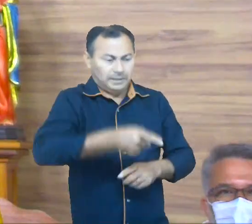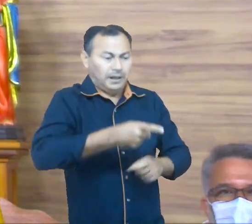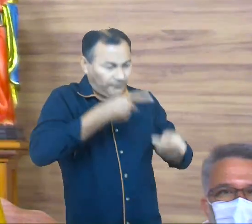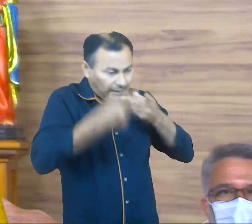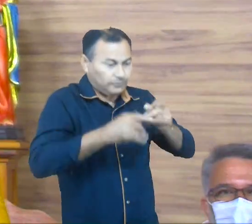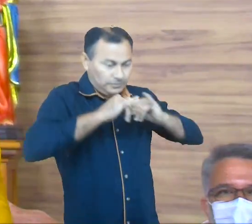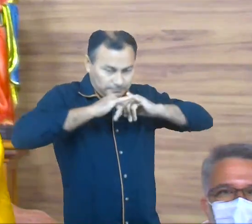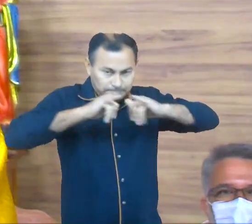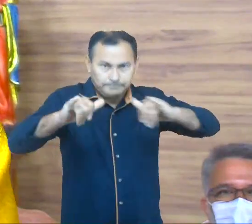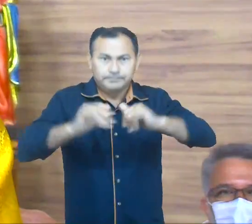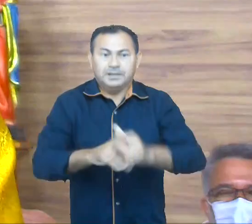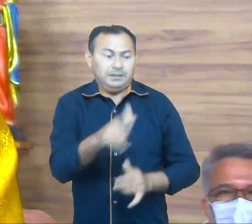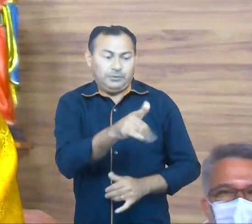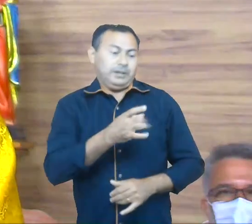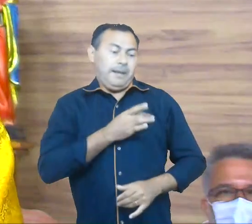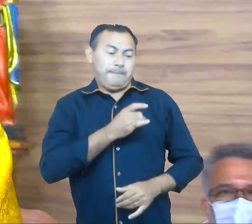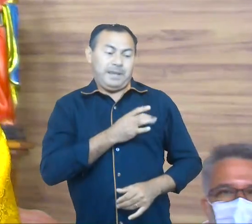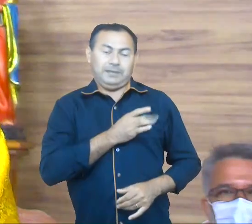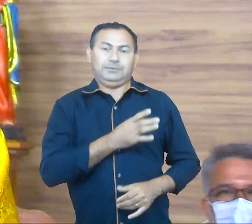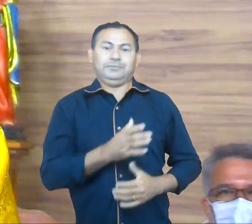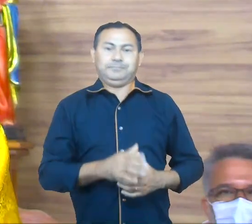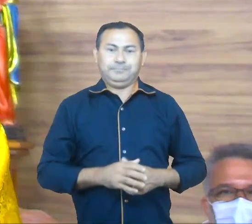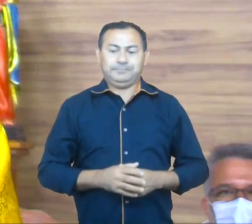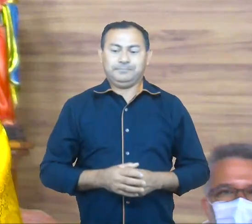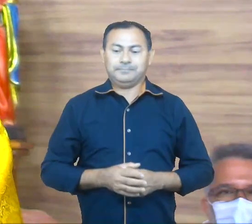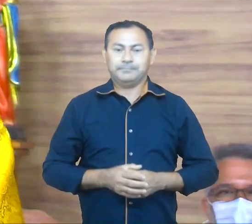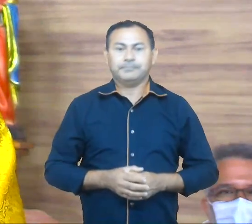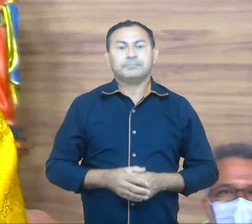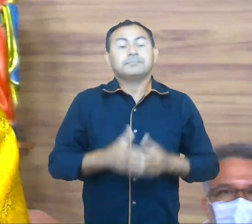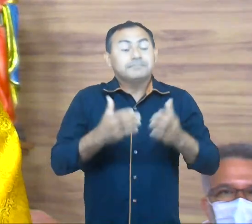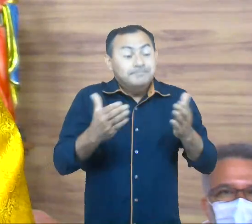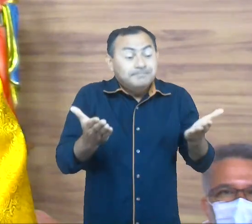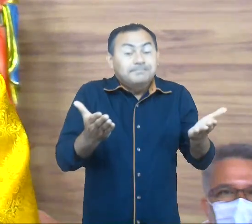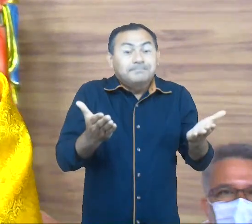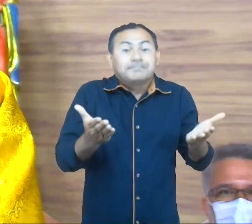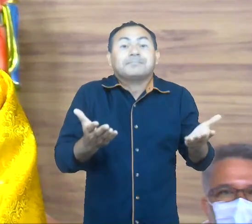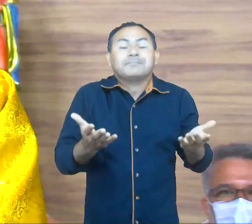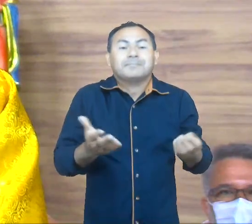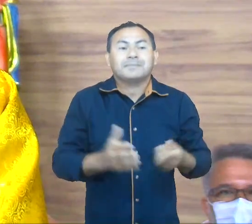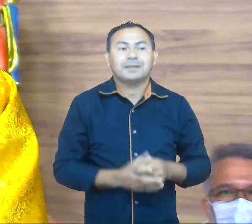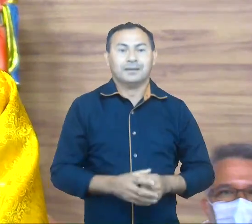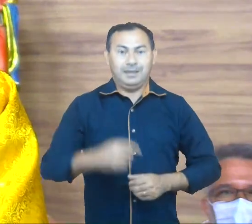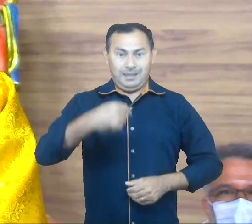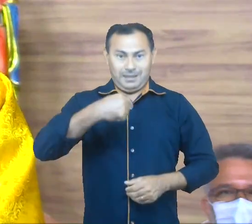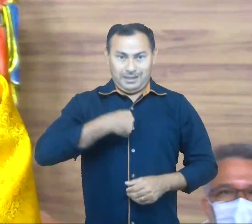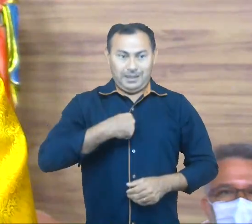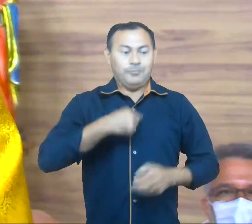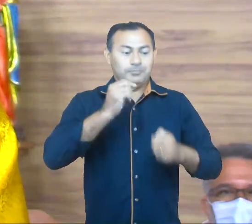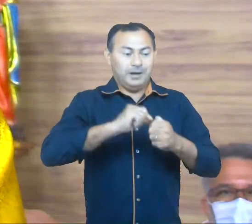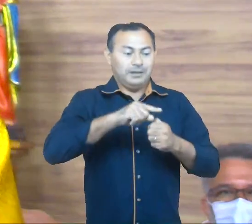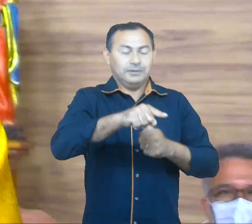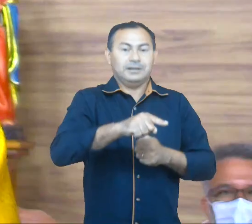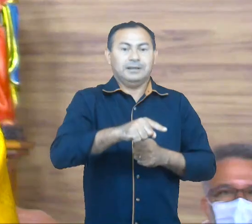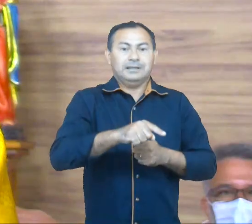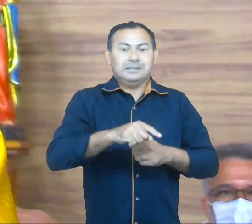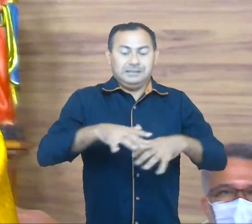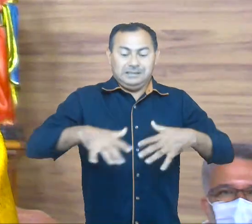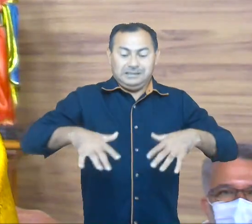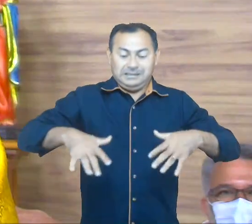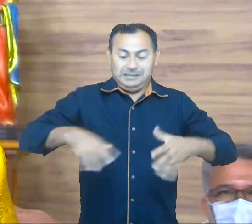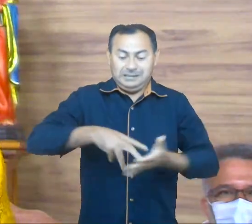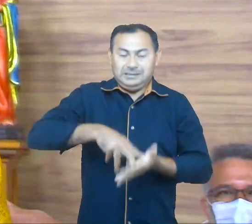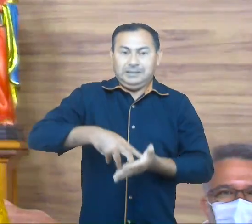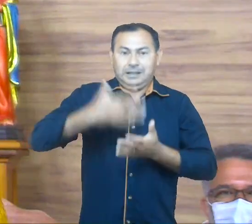dizer. Não tenhas medo, senão eu te farei tremer